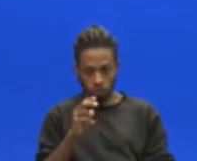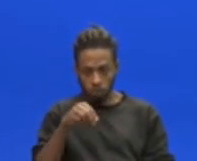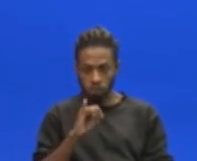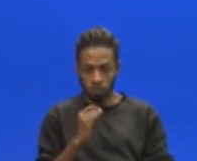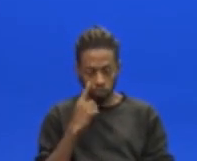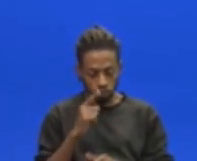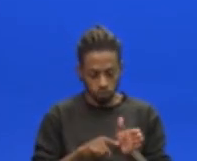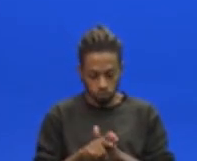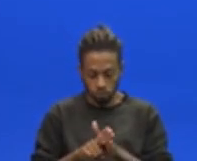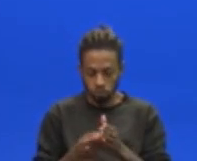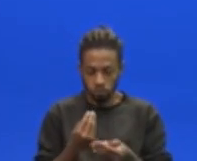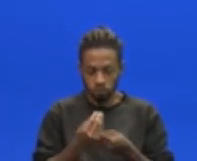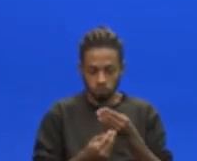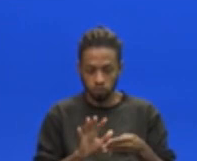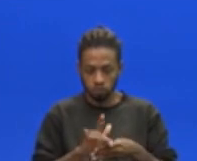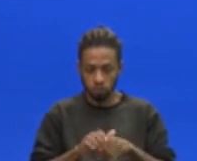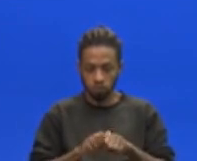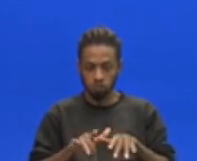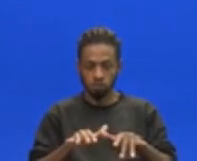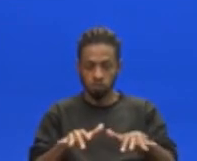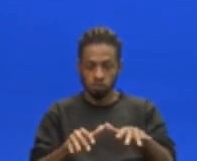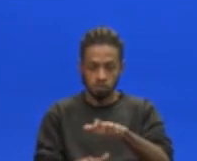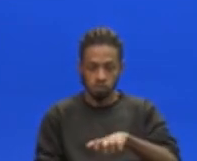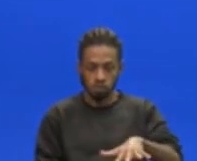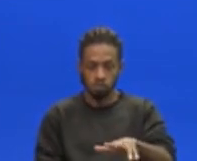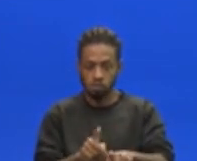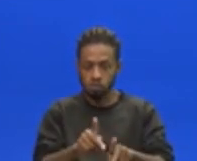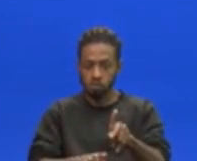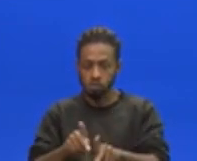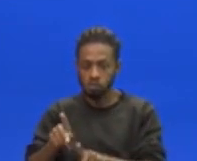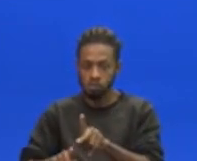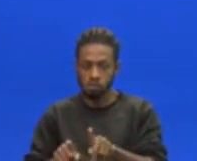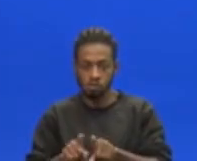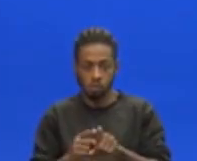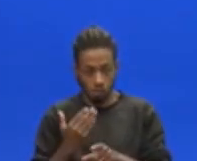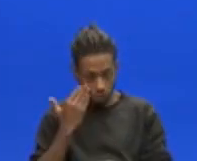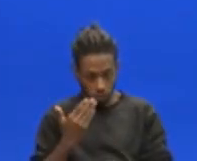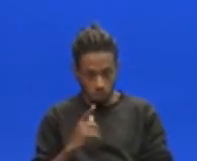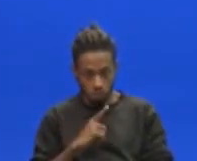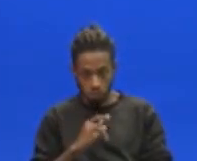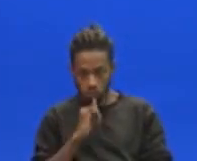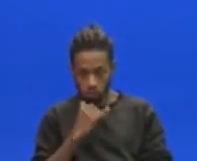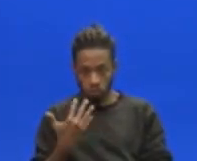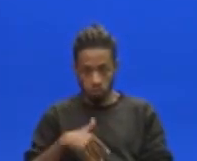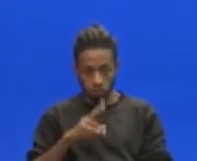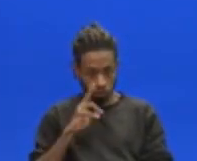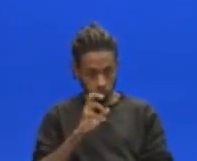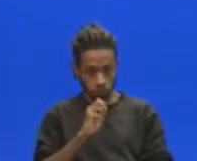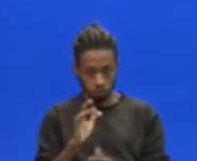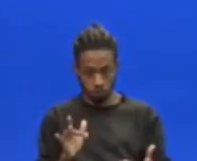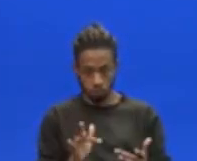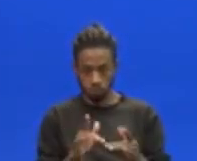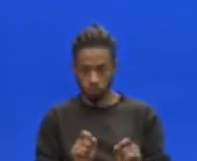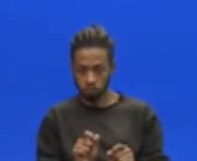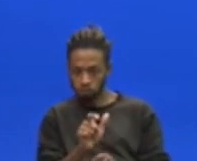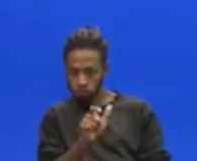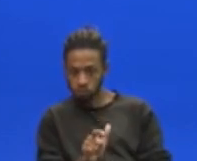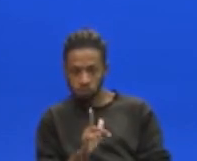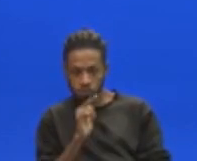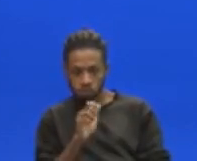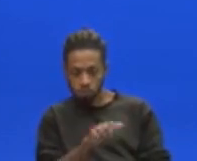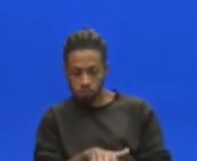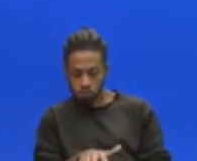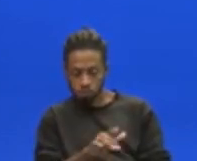forma como a cólera se distribuía naquela população e viu que havia uma relação muito intensa entre o fornecimento de água